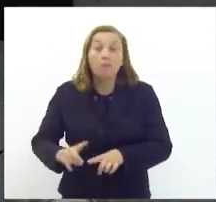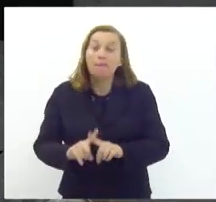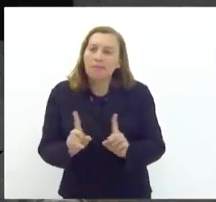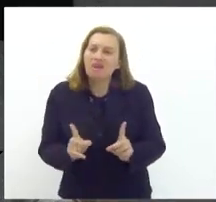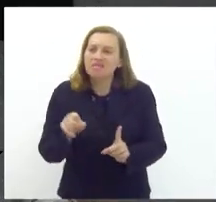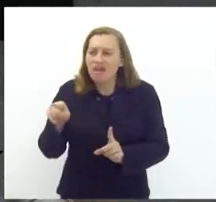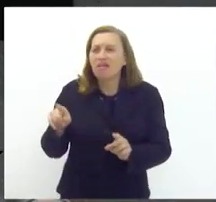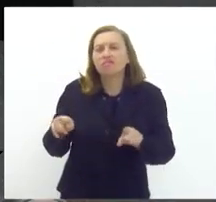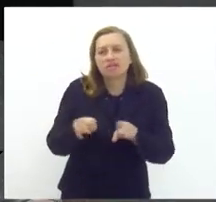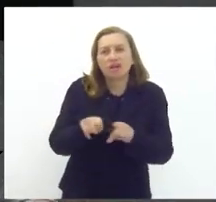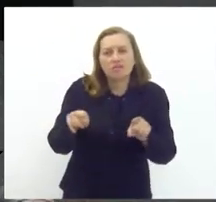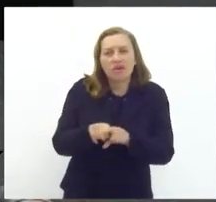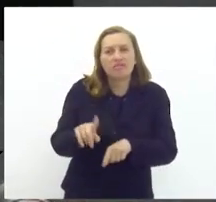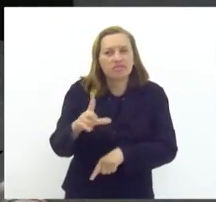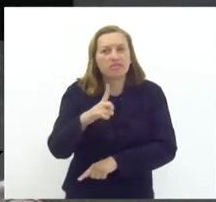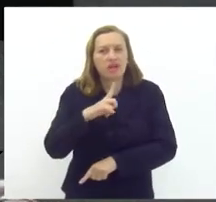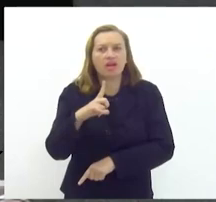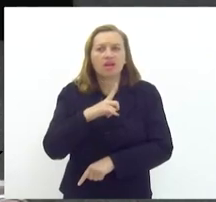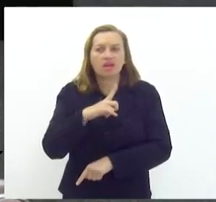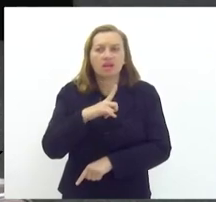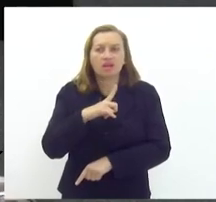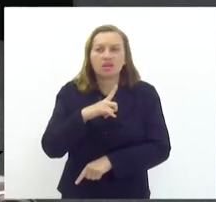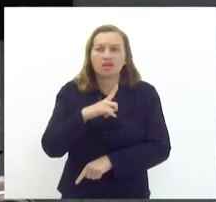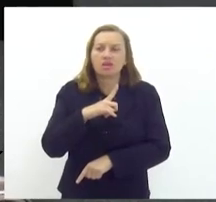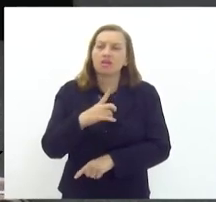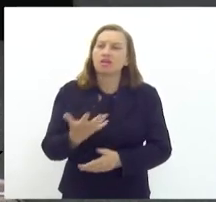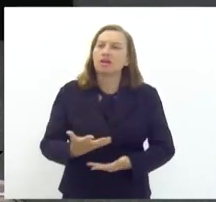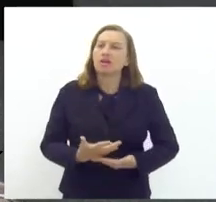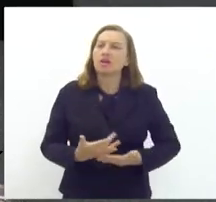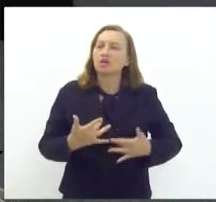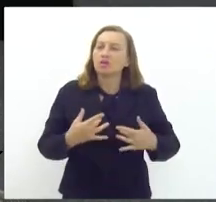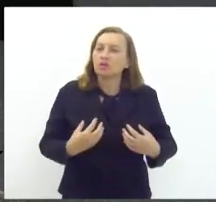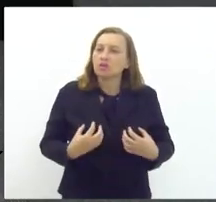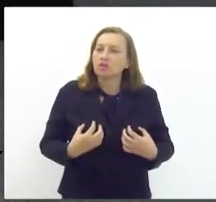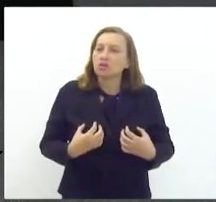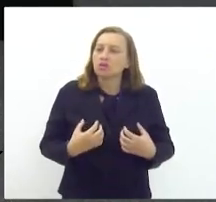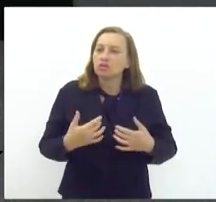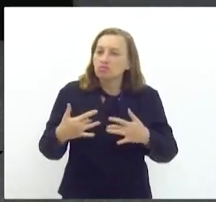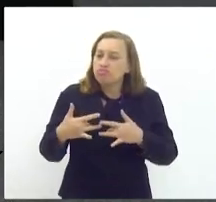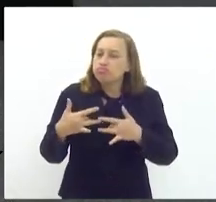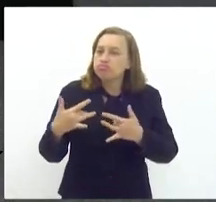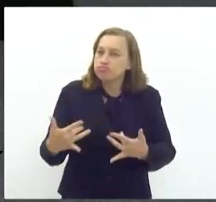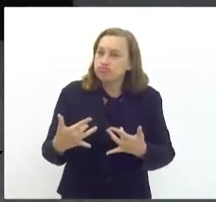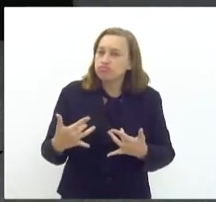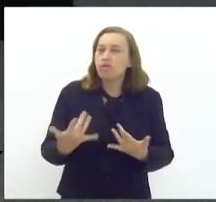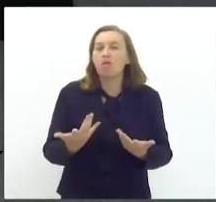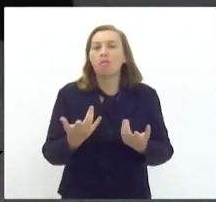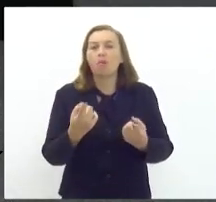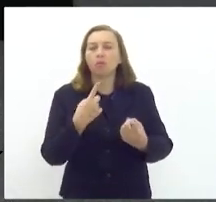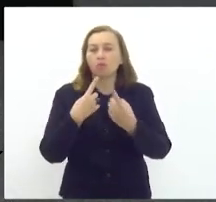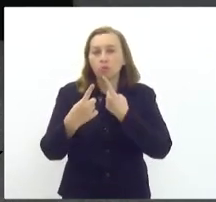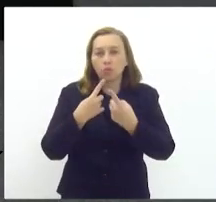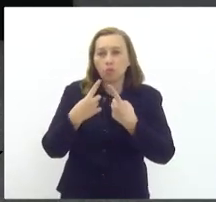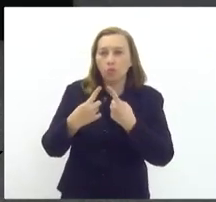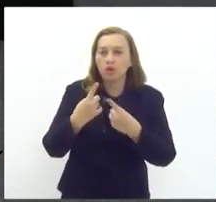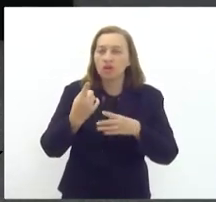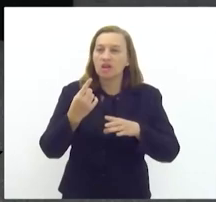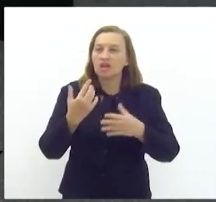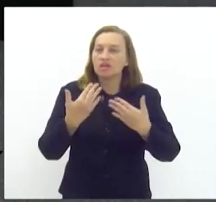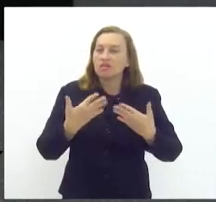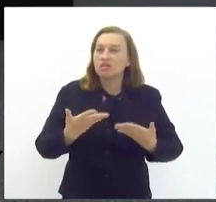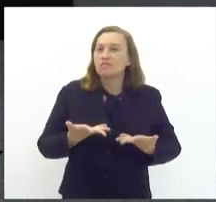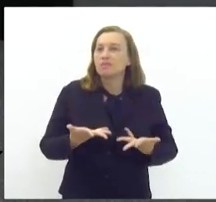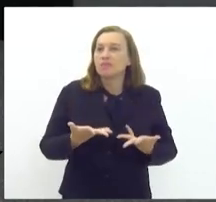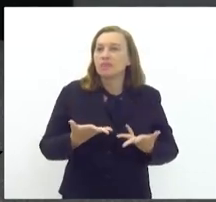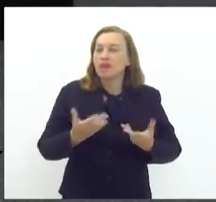ela também tem entregado grande contribuições para o debate público em defesa das mulheres